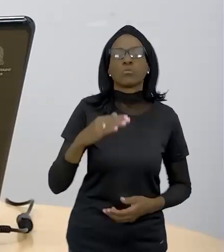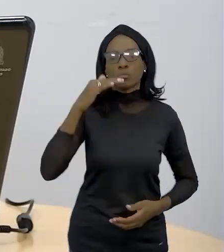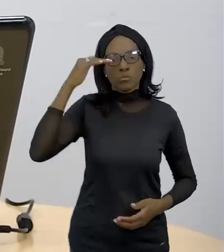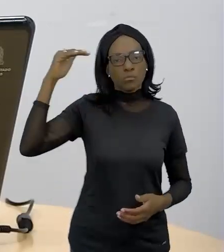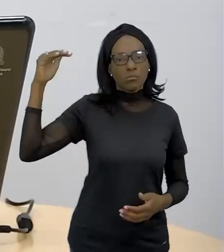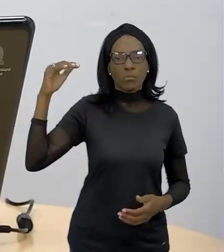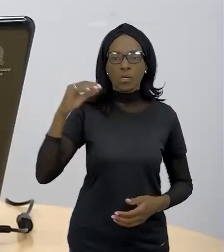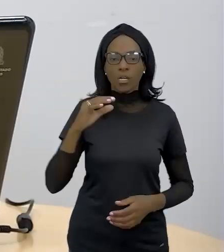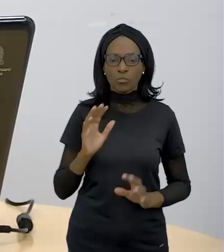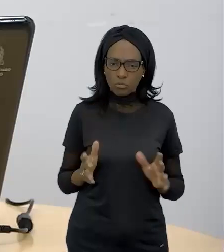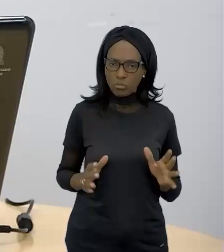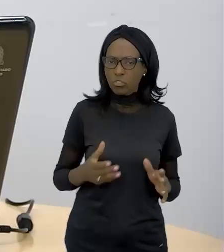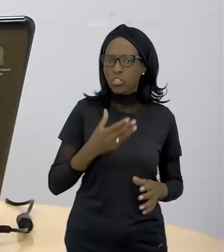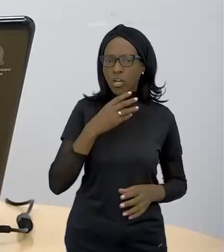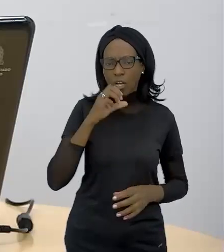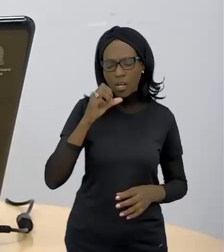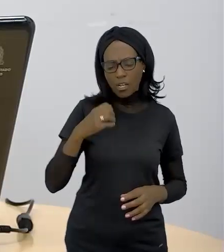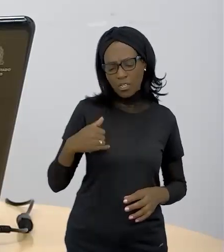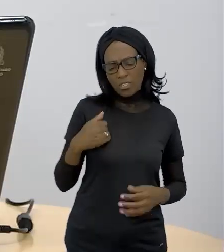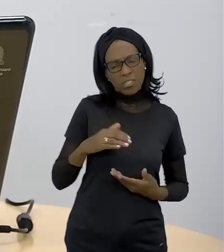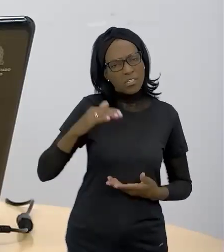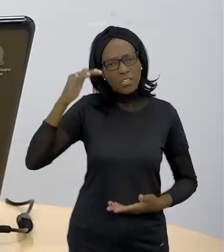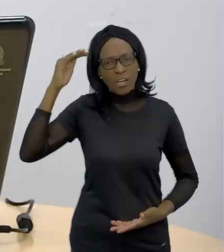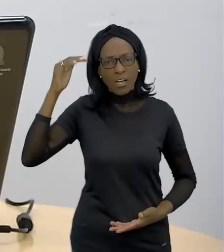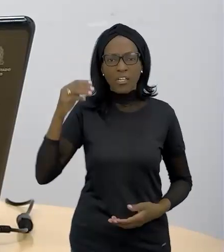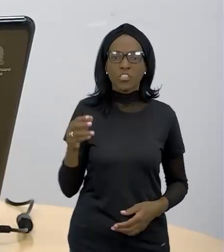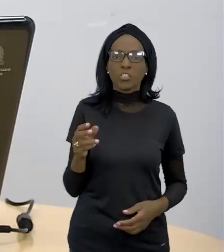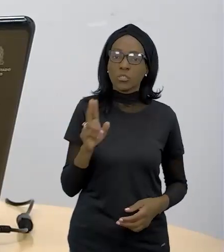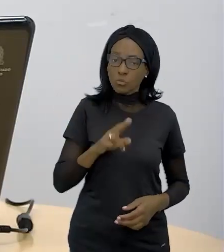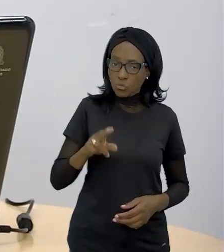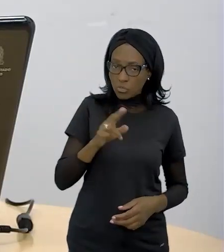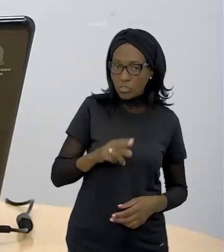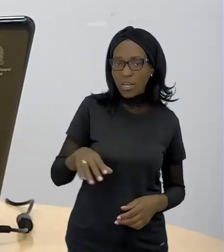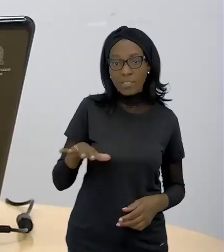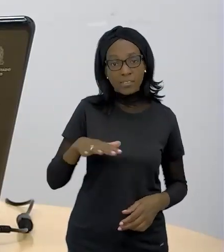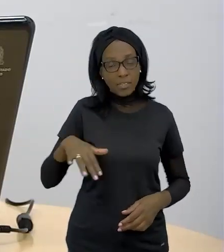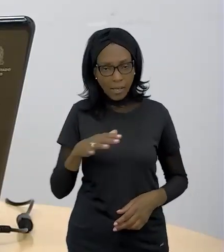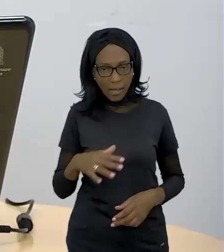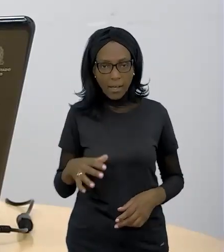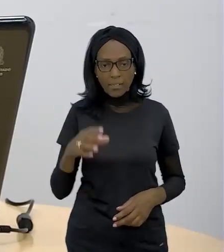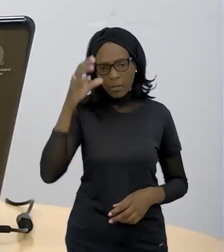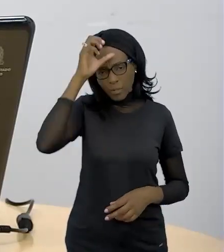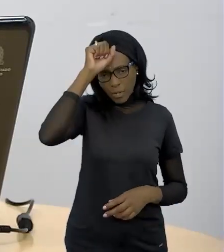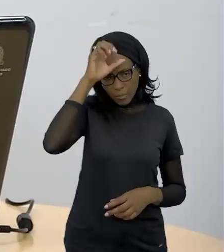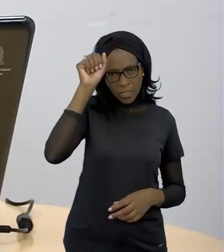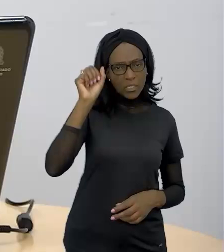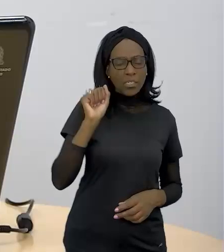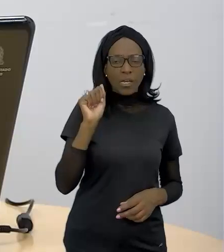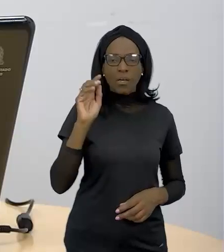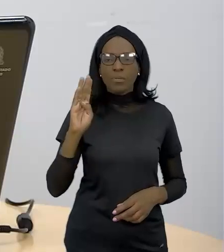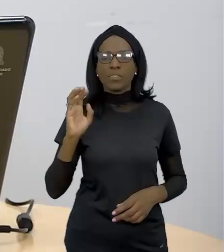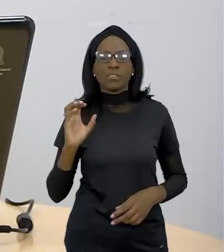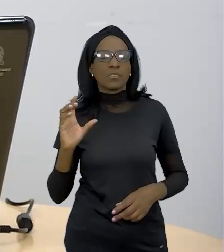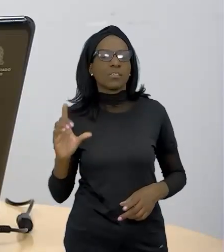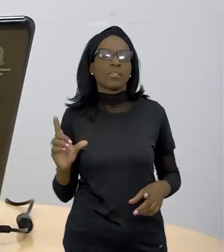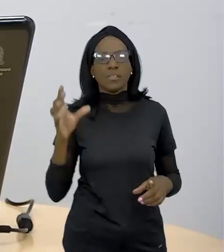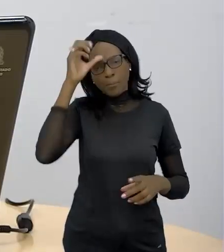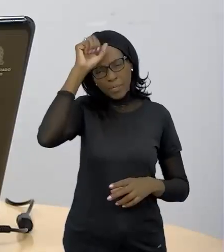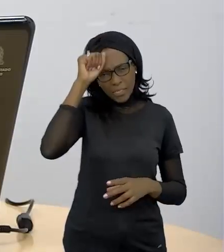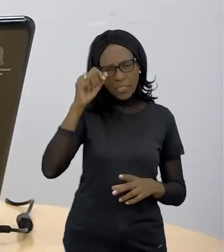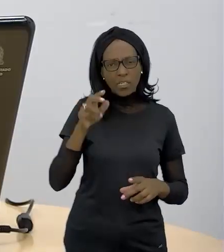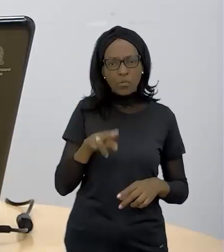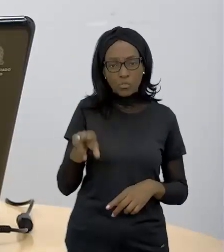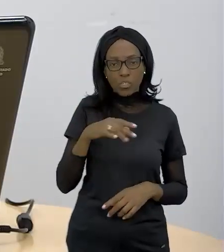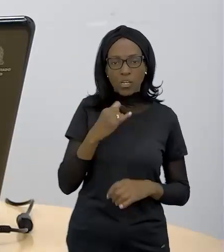adultos, senhores, né, nesse ambiente, para quê? Para promover a alfabetização e o letramento digital.